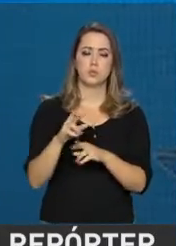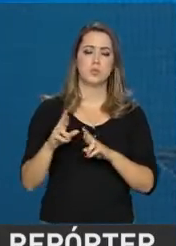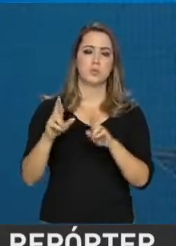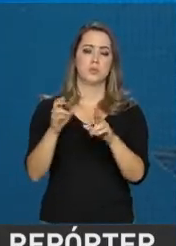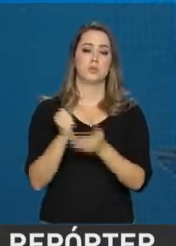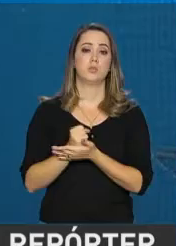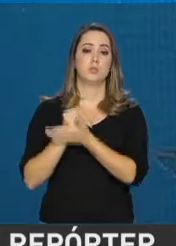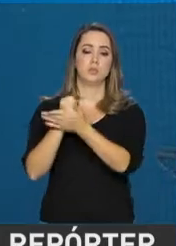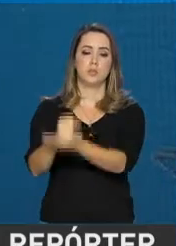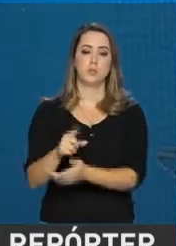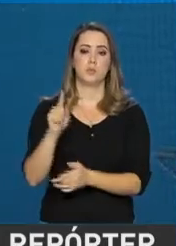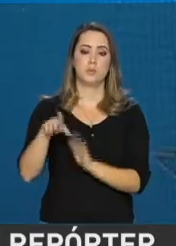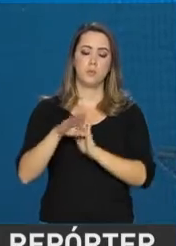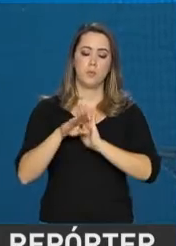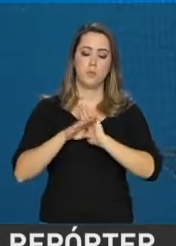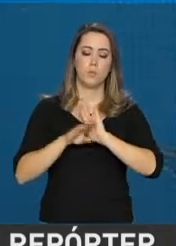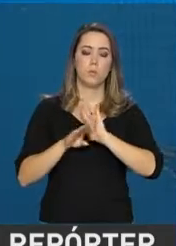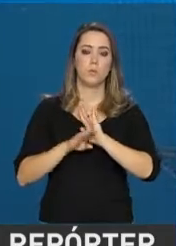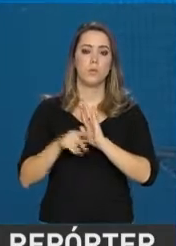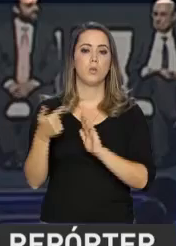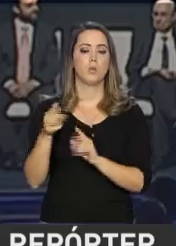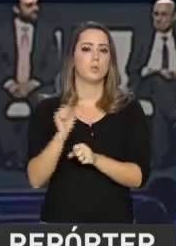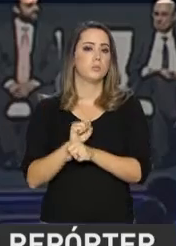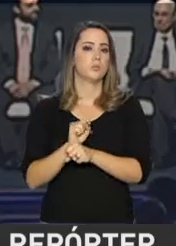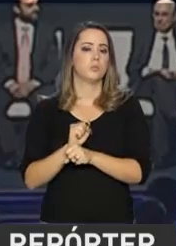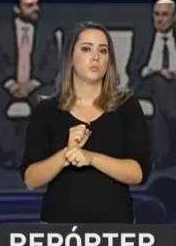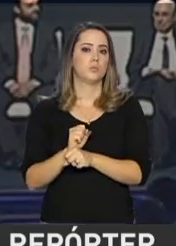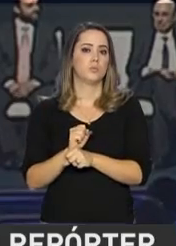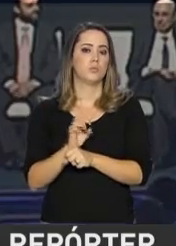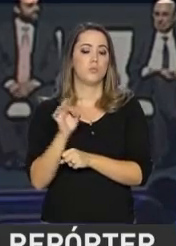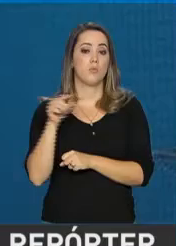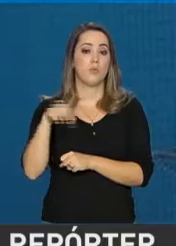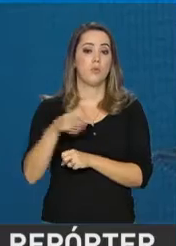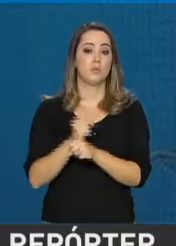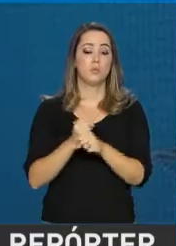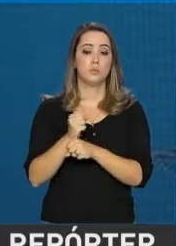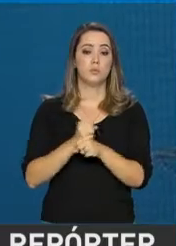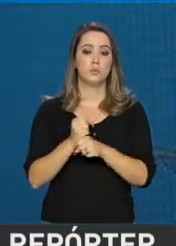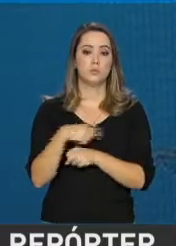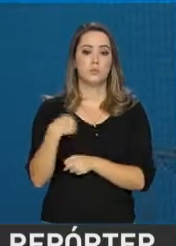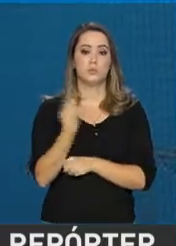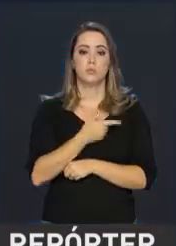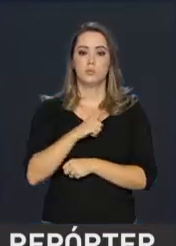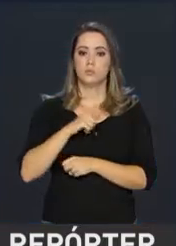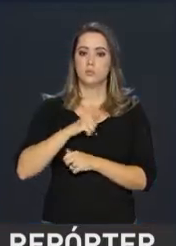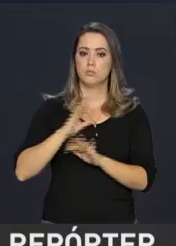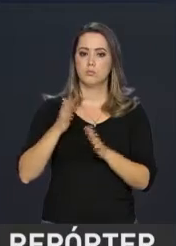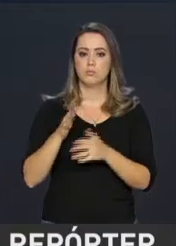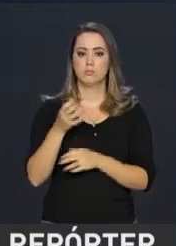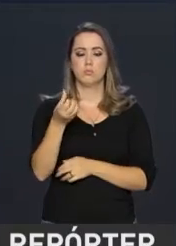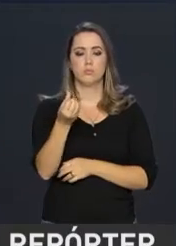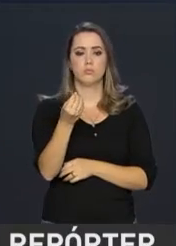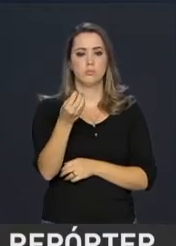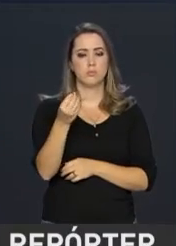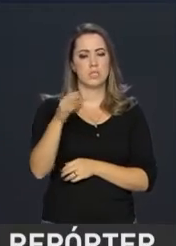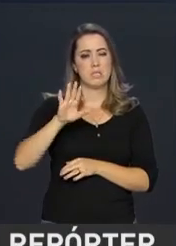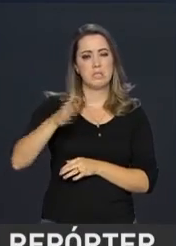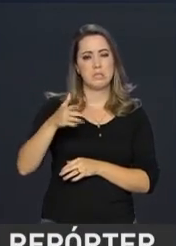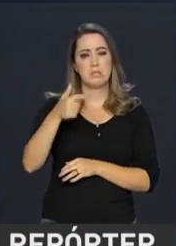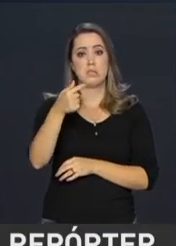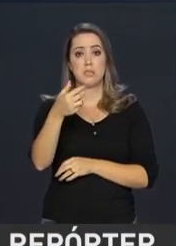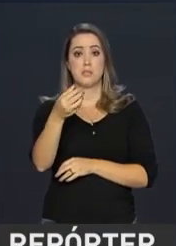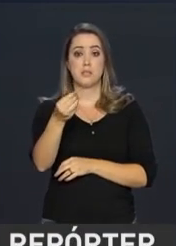entregues é um programa que não parou sob este ano na band nós teremos cerca de 600 ou 700